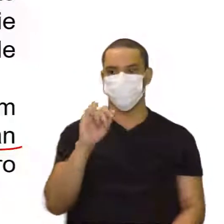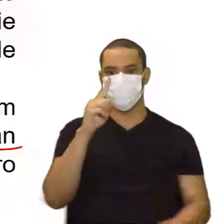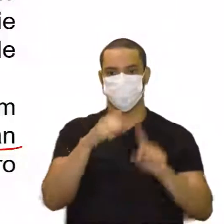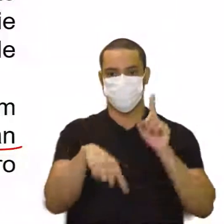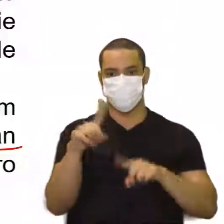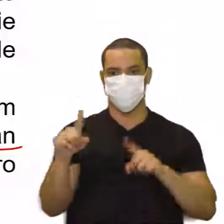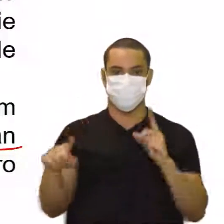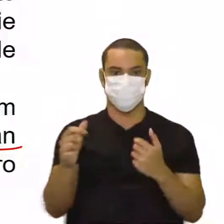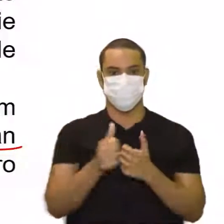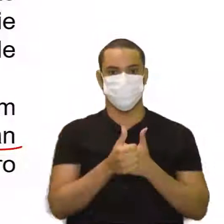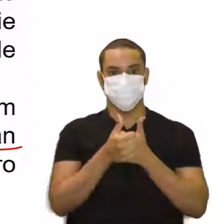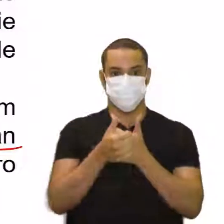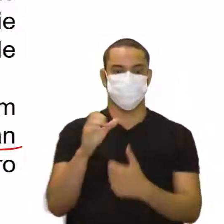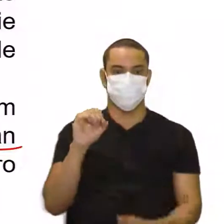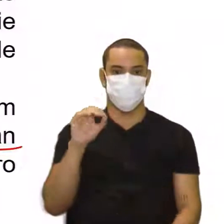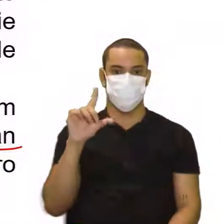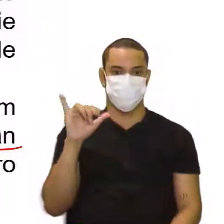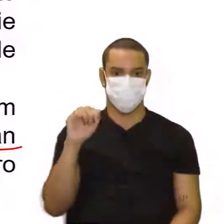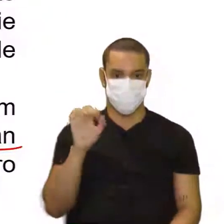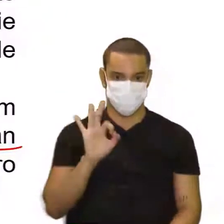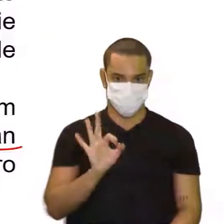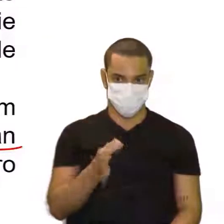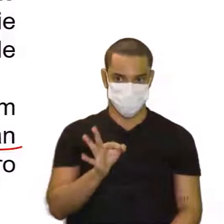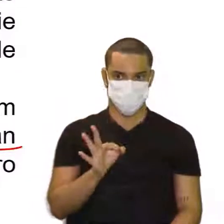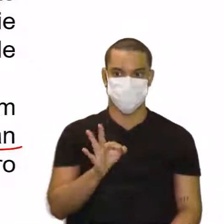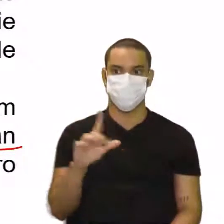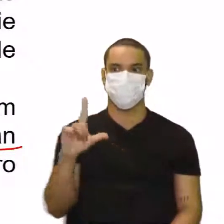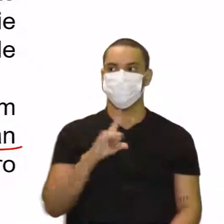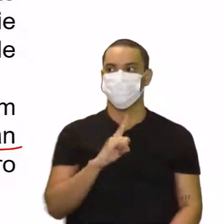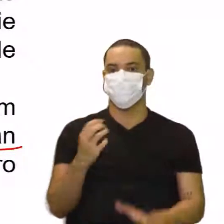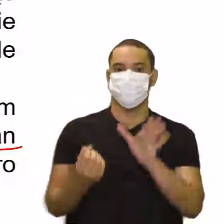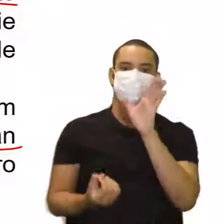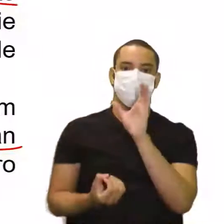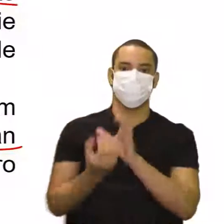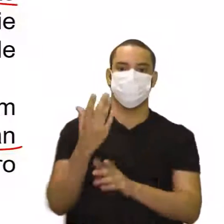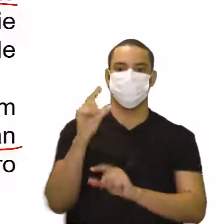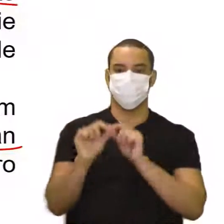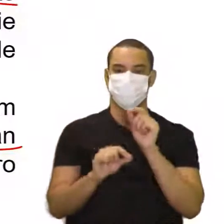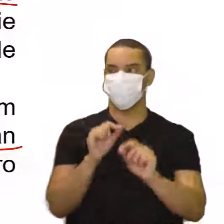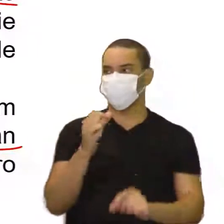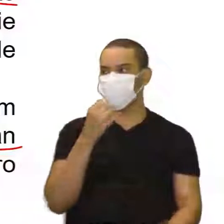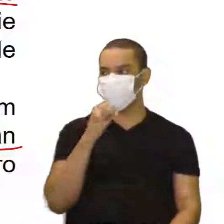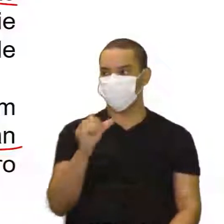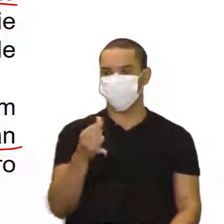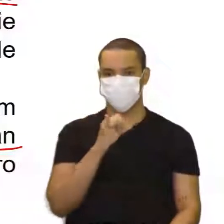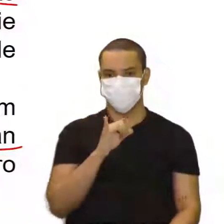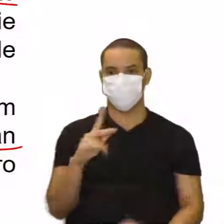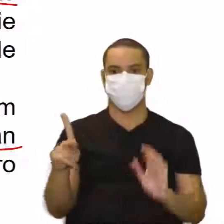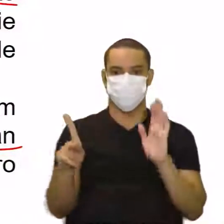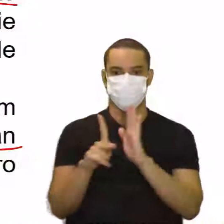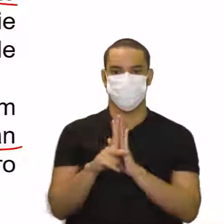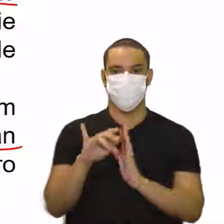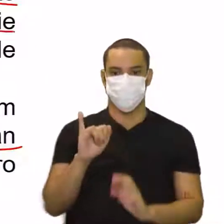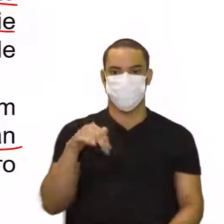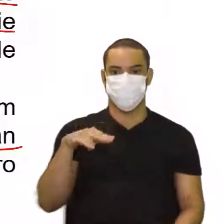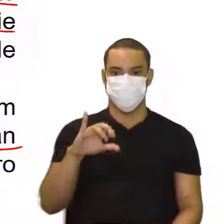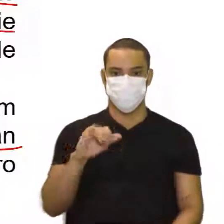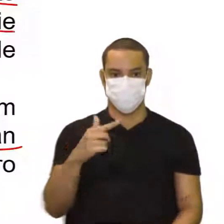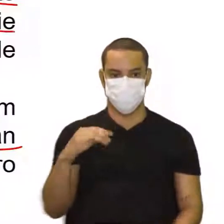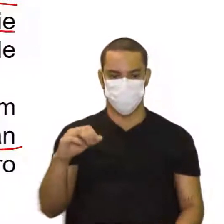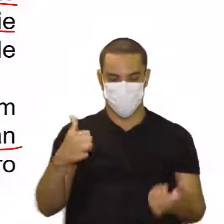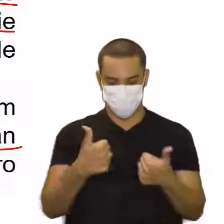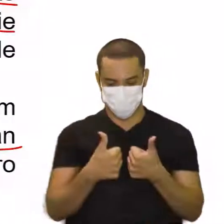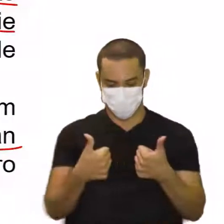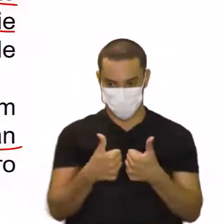superfície sólida, certo? Com isso, eu vou ter criação de corrente induzida em toda a